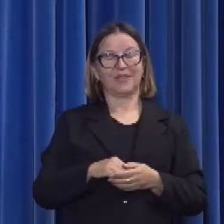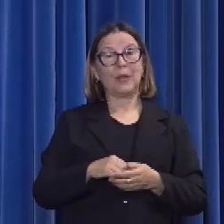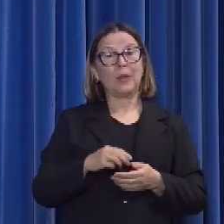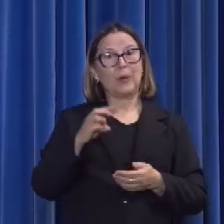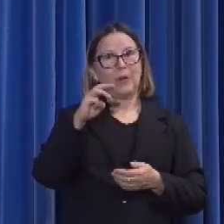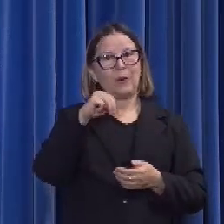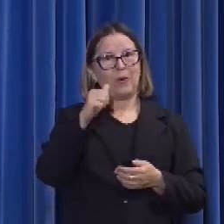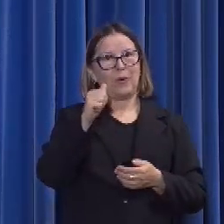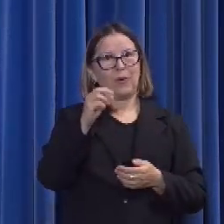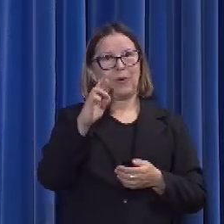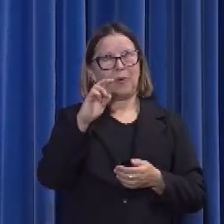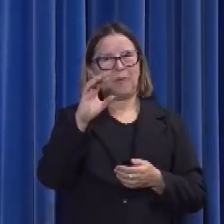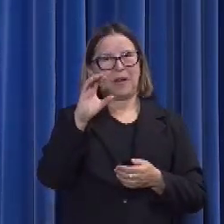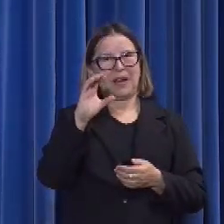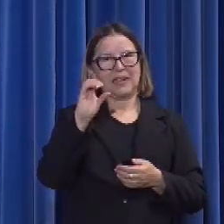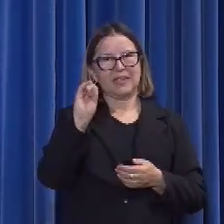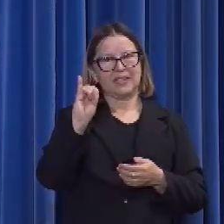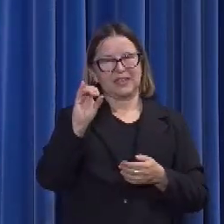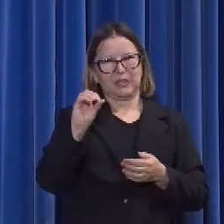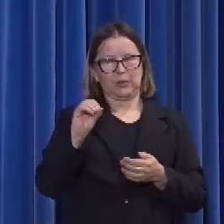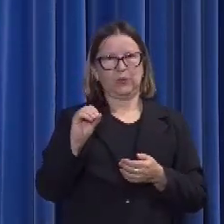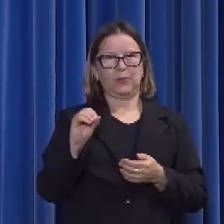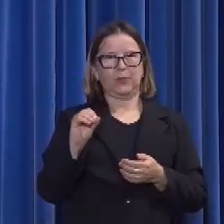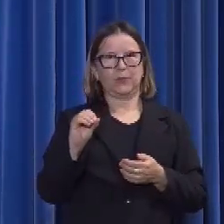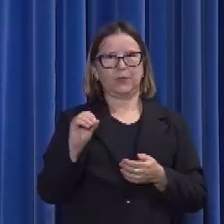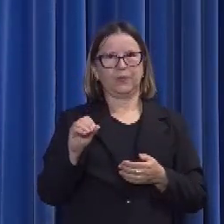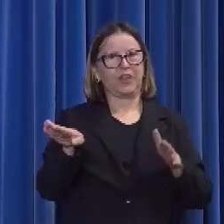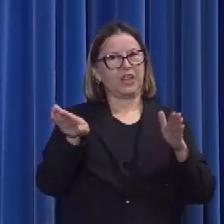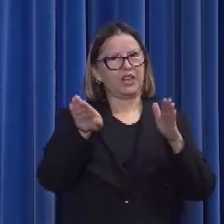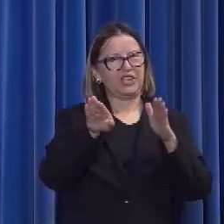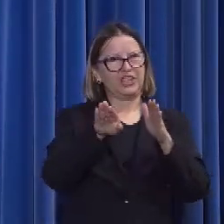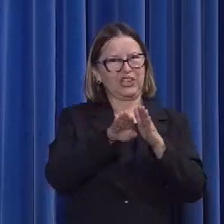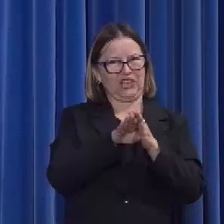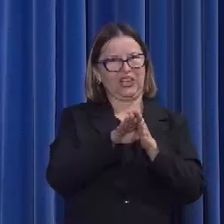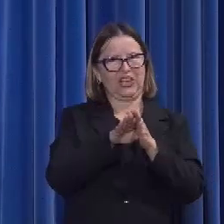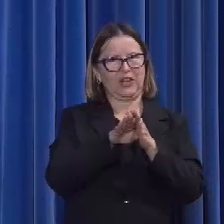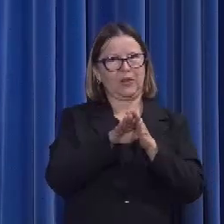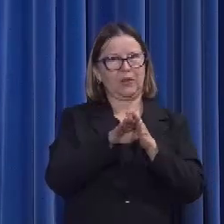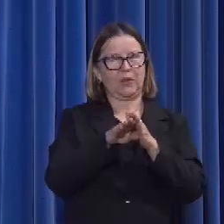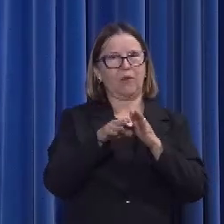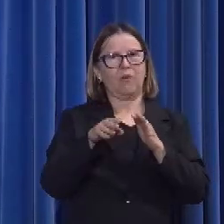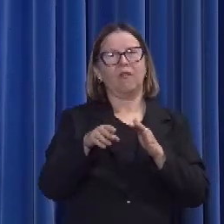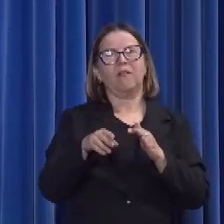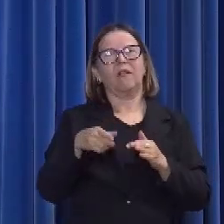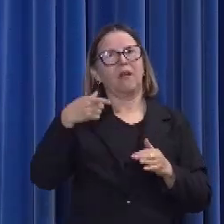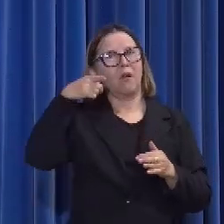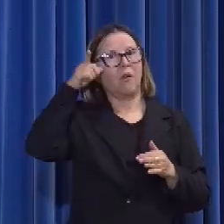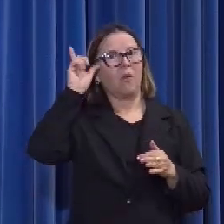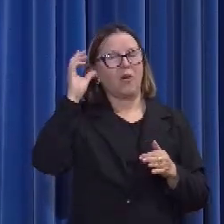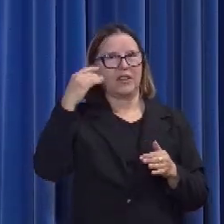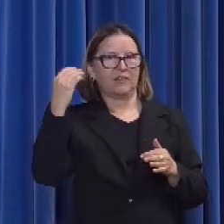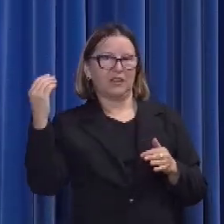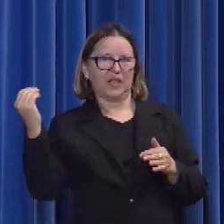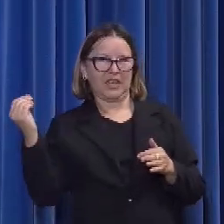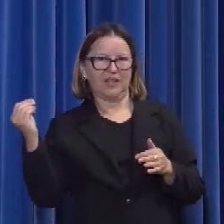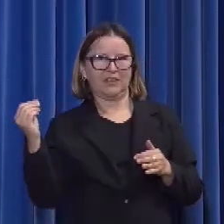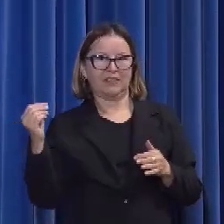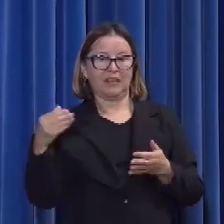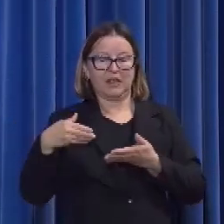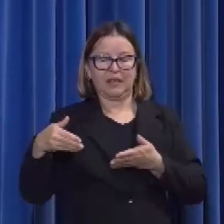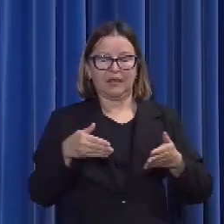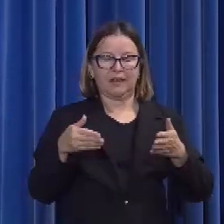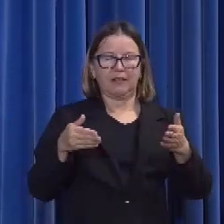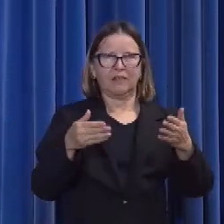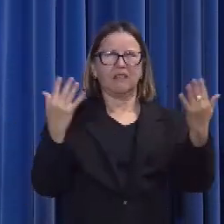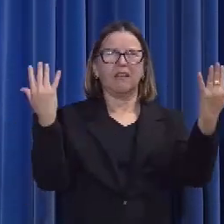Márcio Mizobuti, ele estava falando que eles pegaram uma neblina na estrada que tiveram a andar 40 km por hora. E